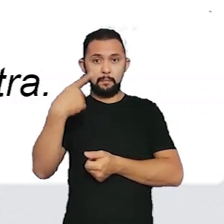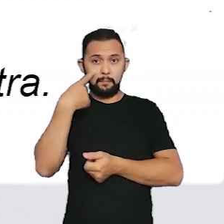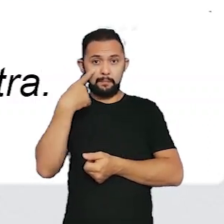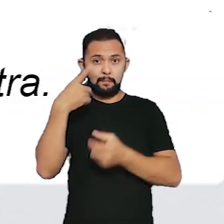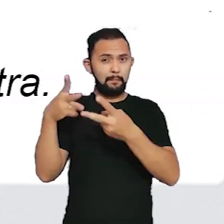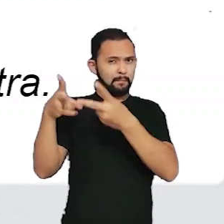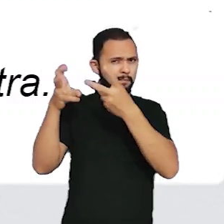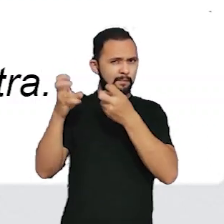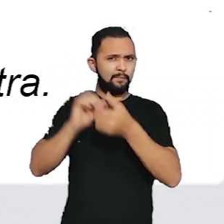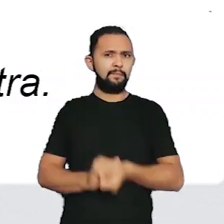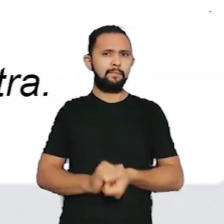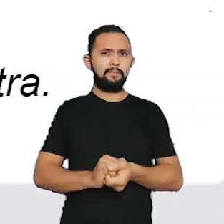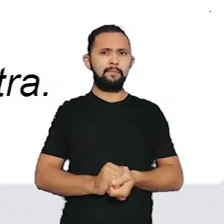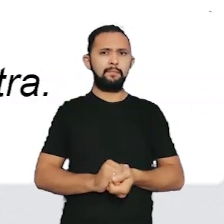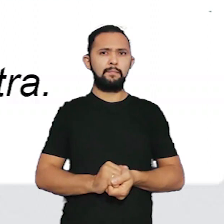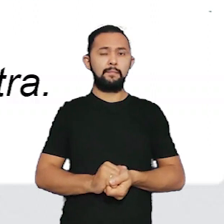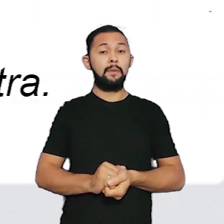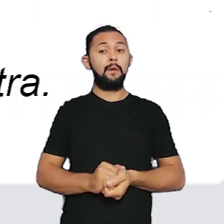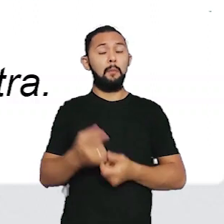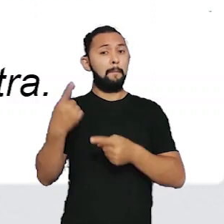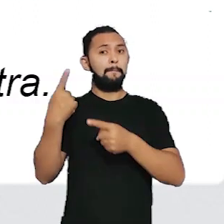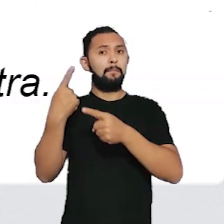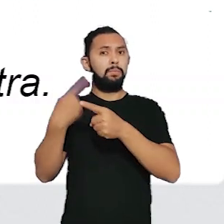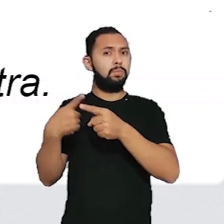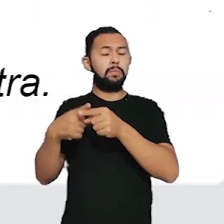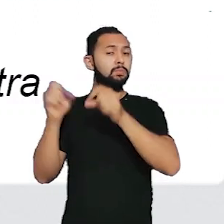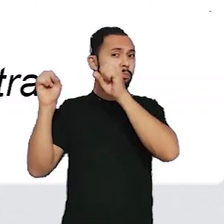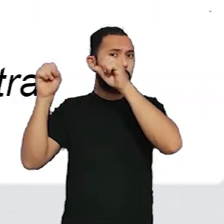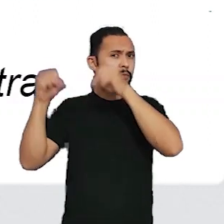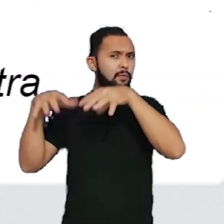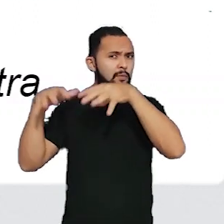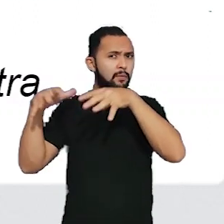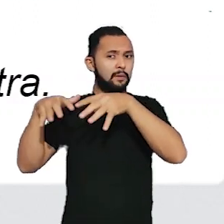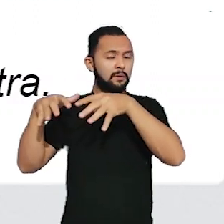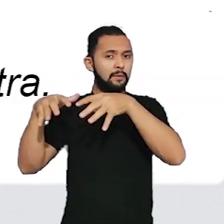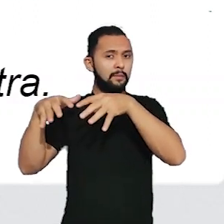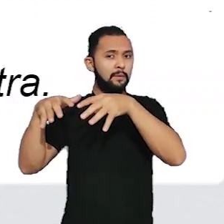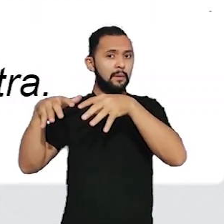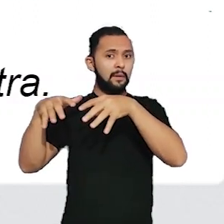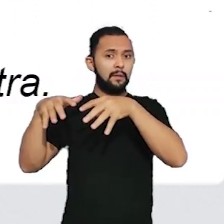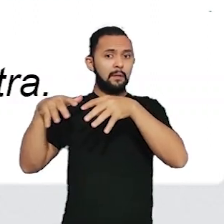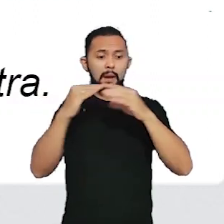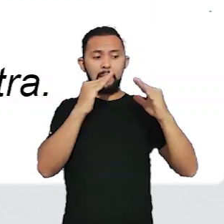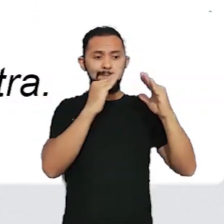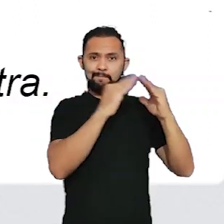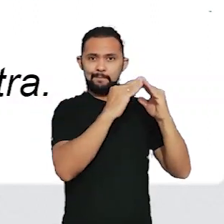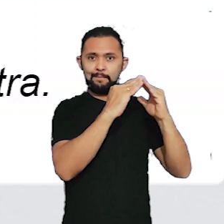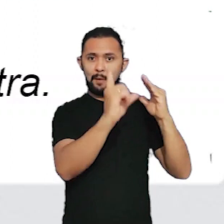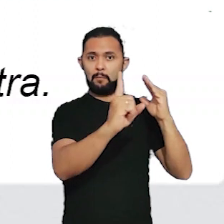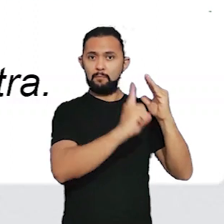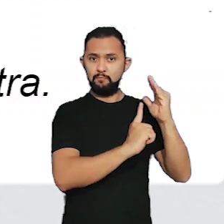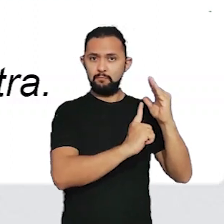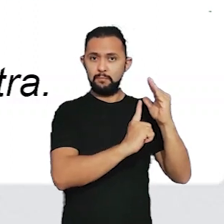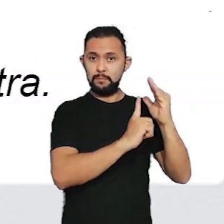principal. Então foi por causa dessa chuva que a consequência foi não sair de